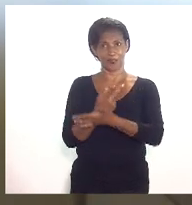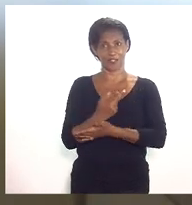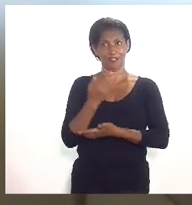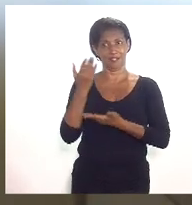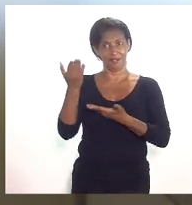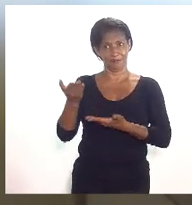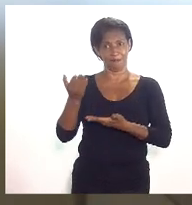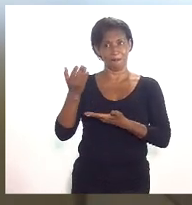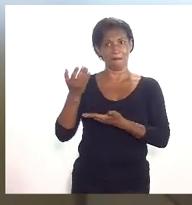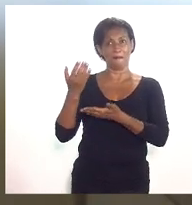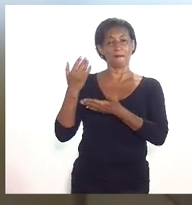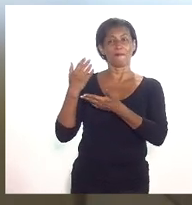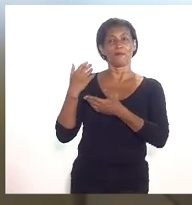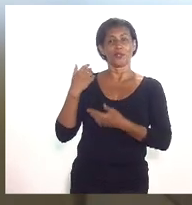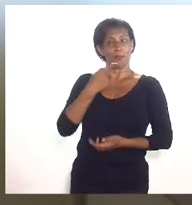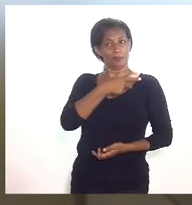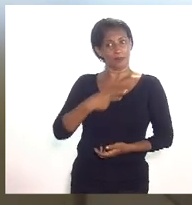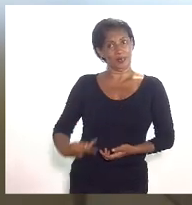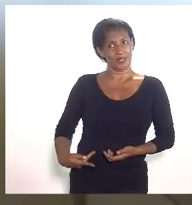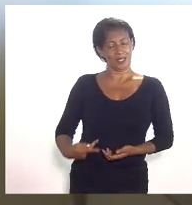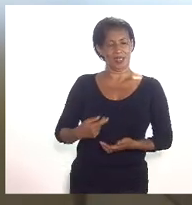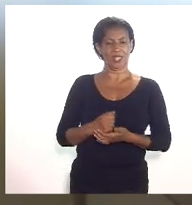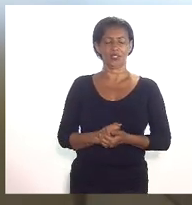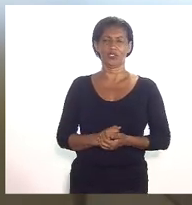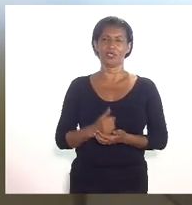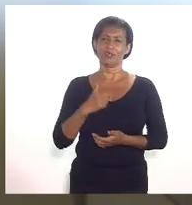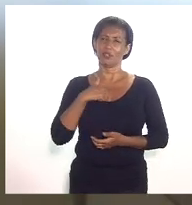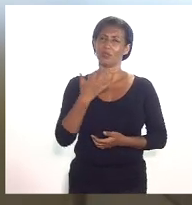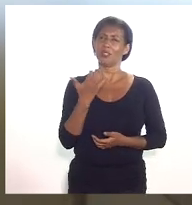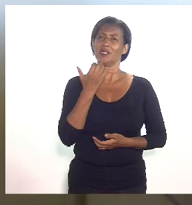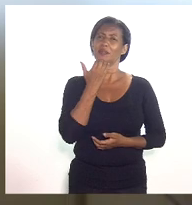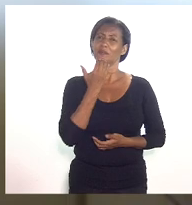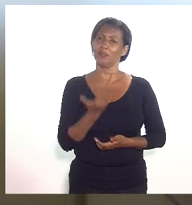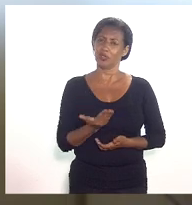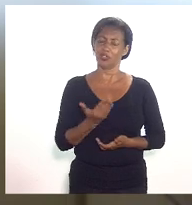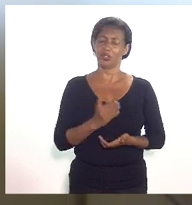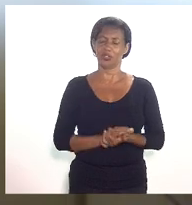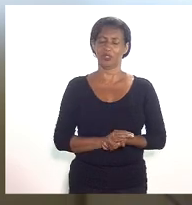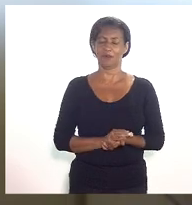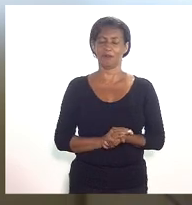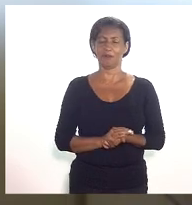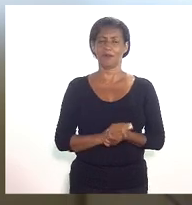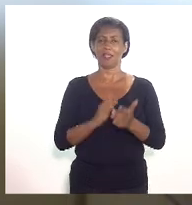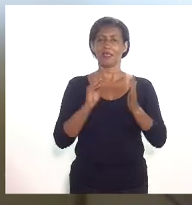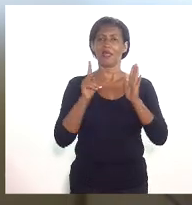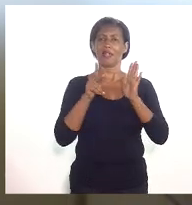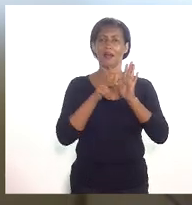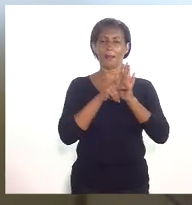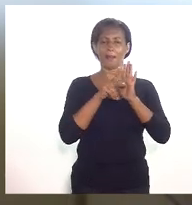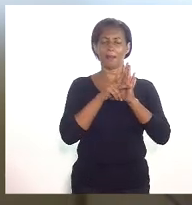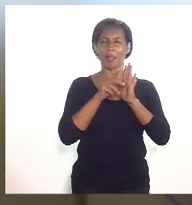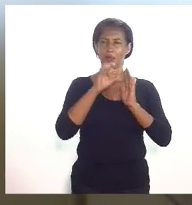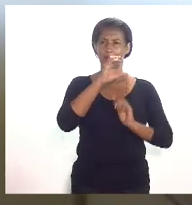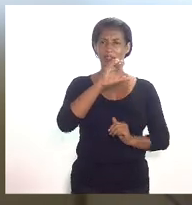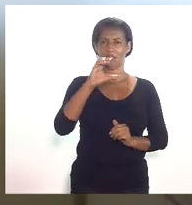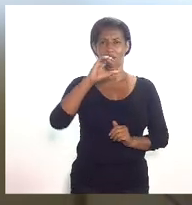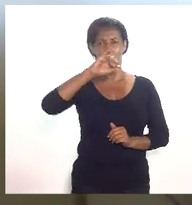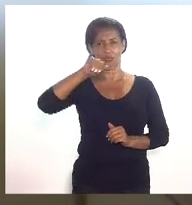presidente. Então, o que eu queria sugerir é que a pauta da CCJ